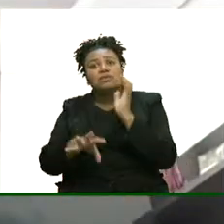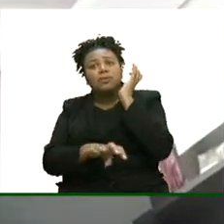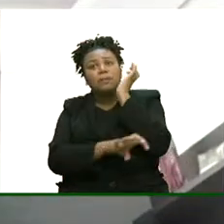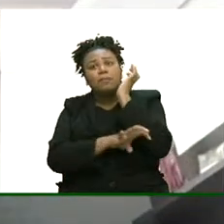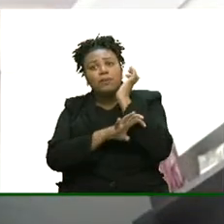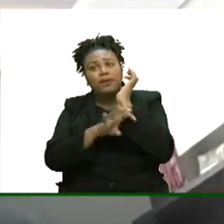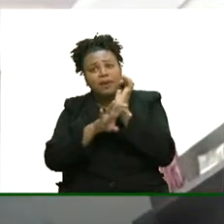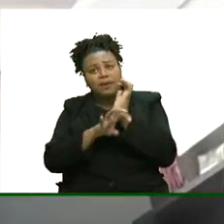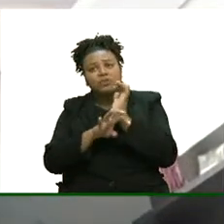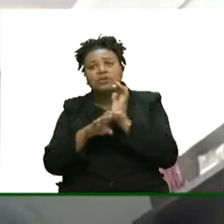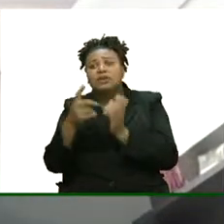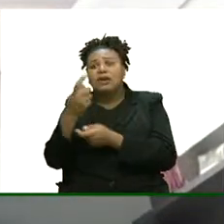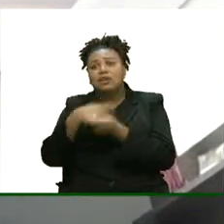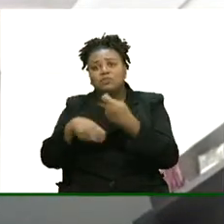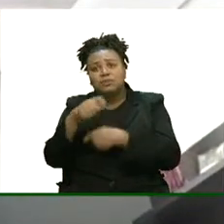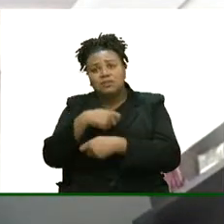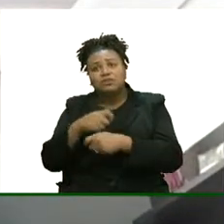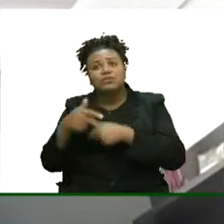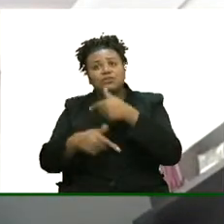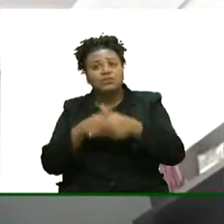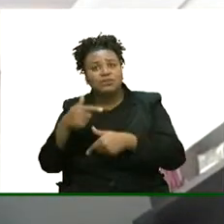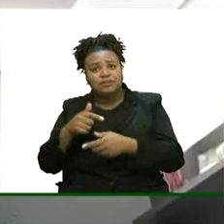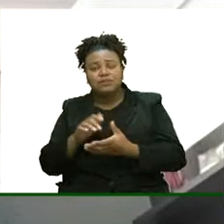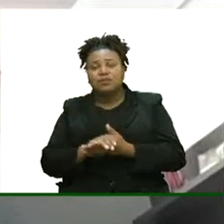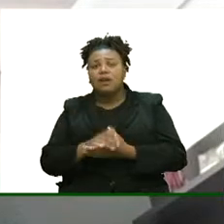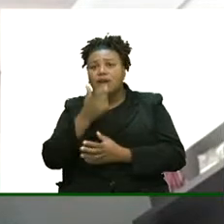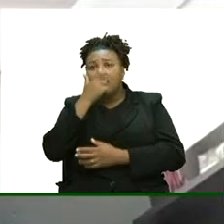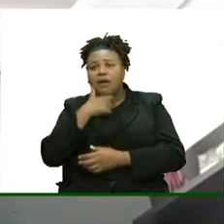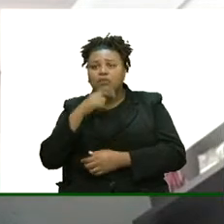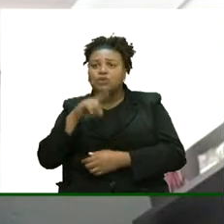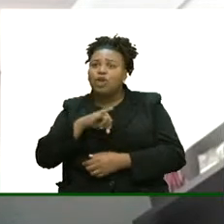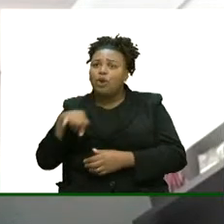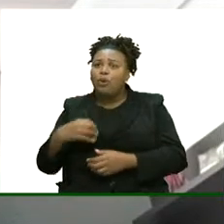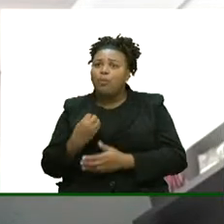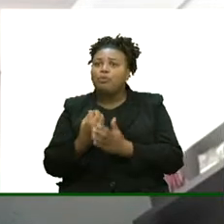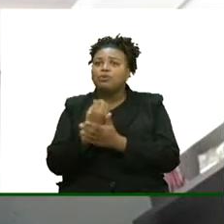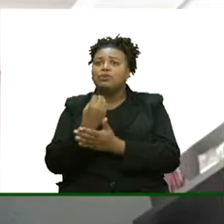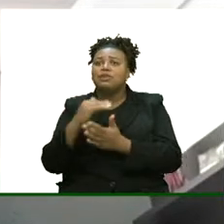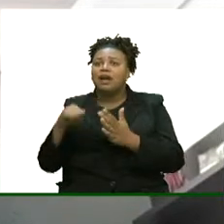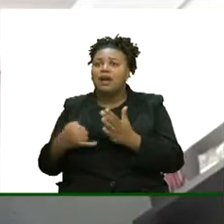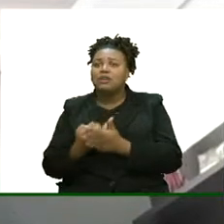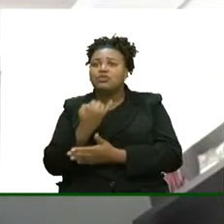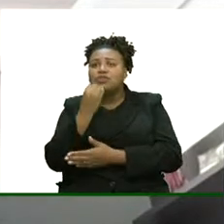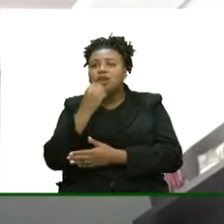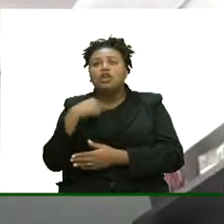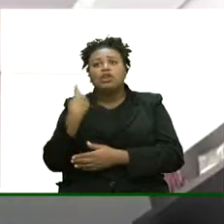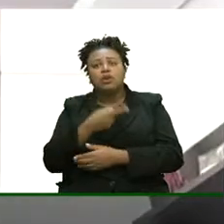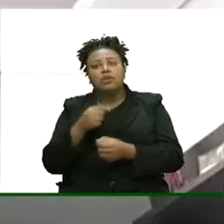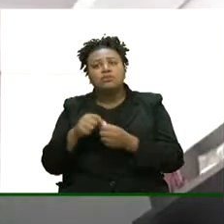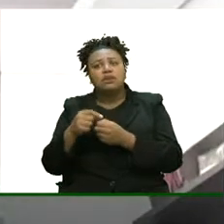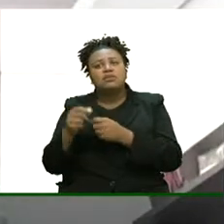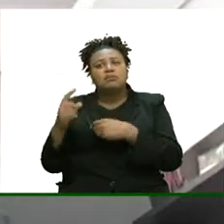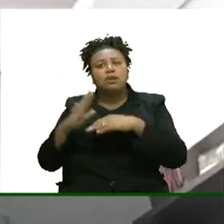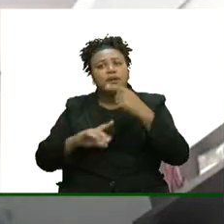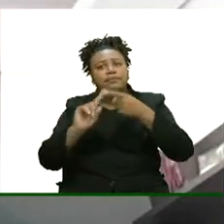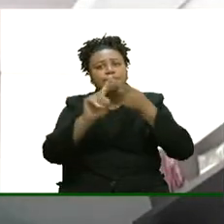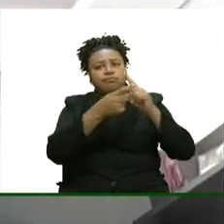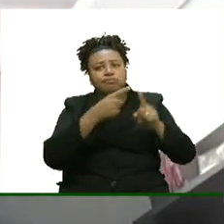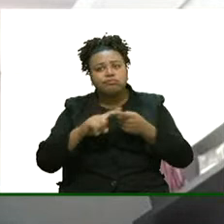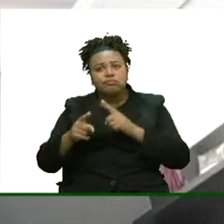burocrática administrativa do serviço em si. Acho que seria oportuno que nós pudéssemos fazer uma